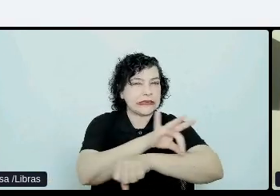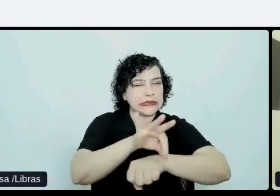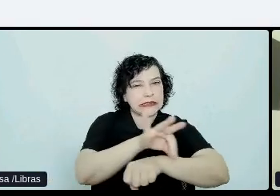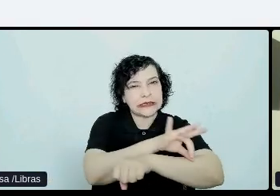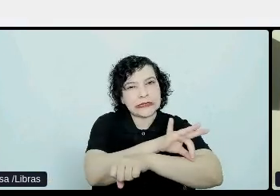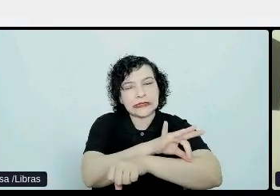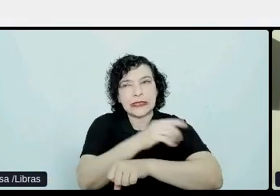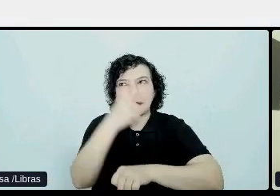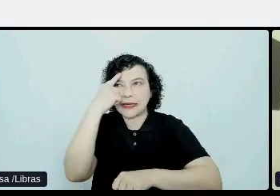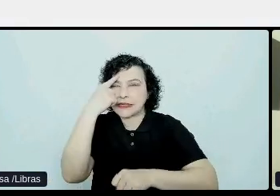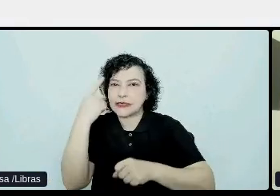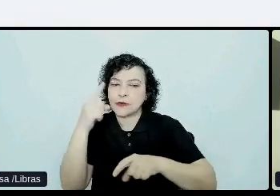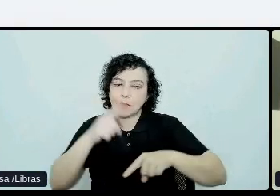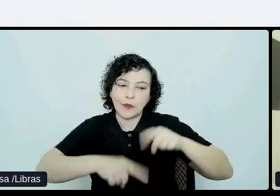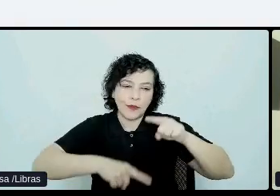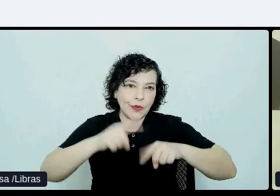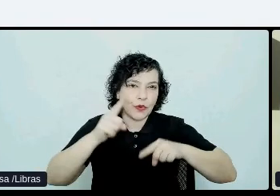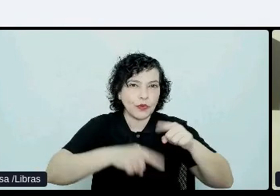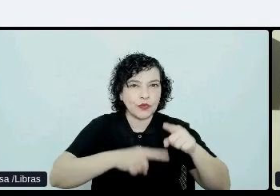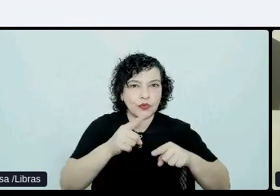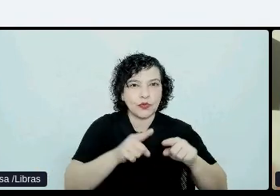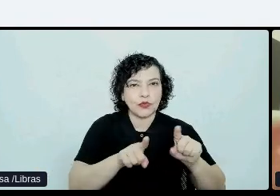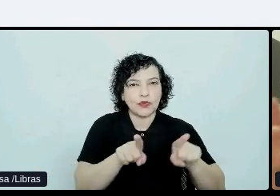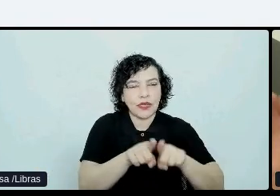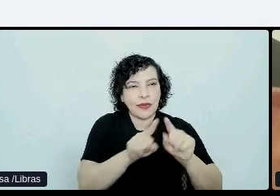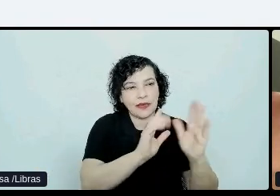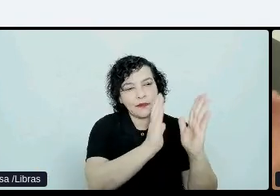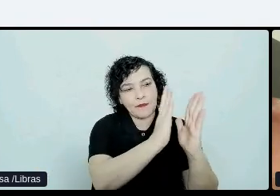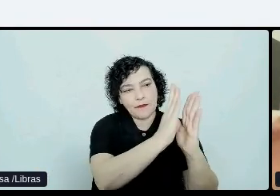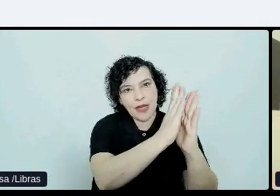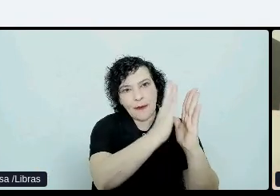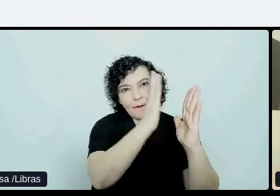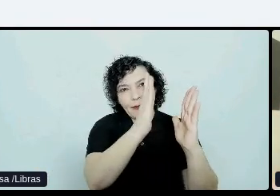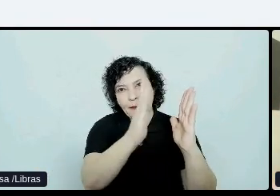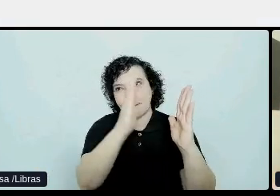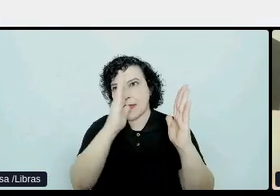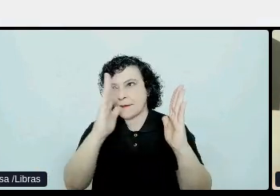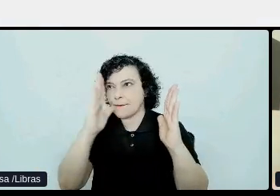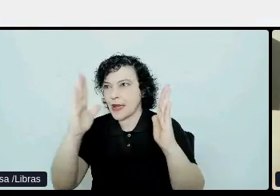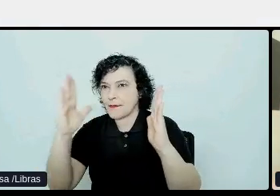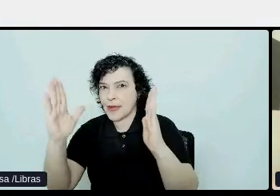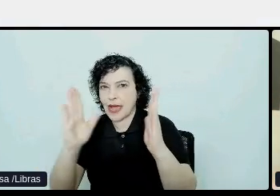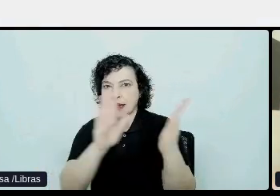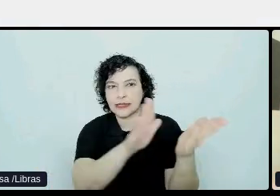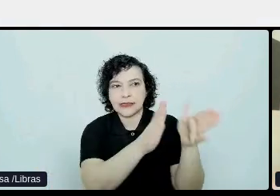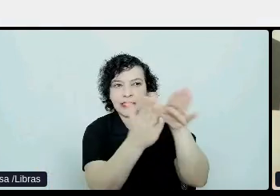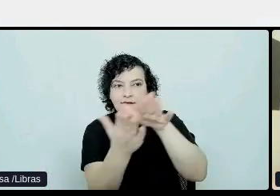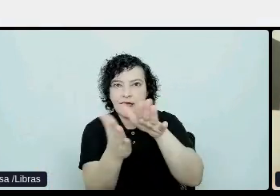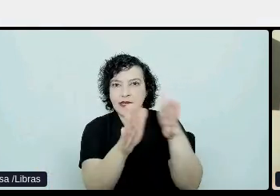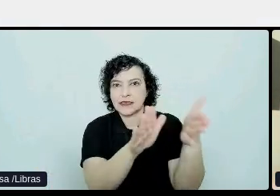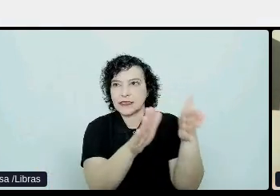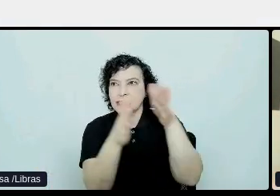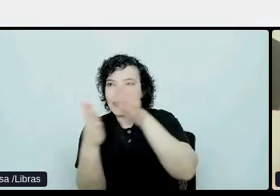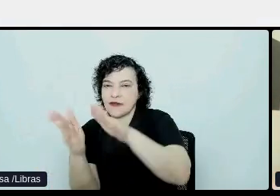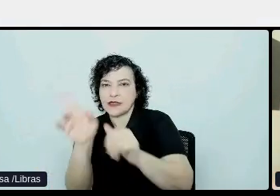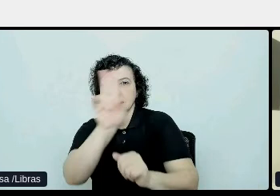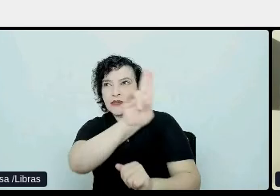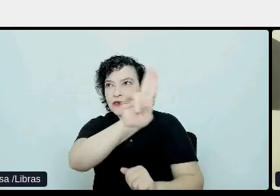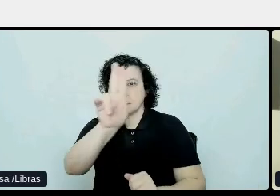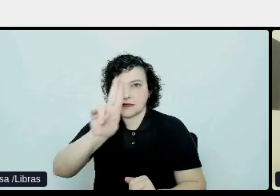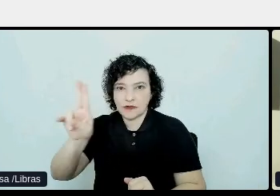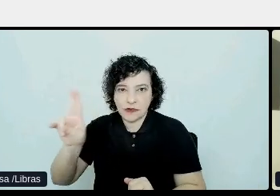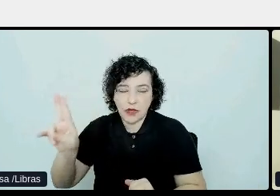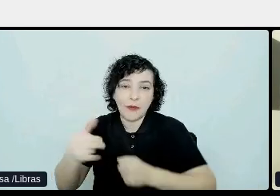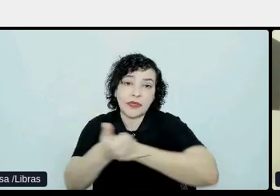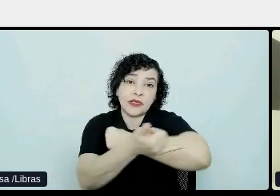do produto, né? Qual que é a semântica que a gente vai usar ali na nomenclatura das interfaces, né? Tem uma